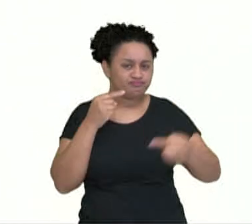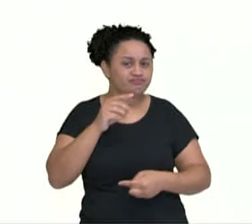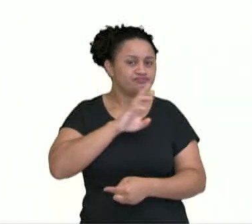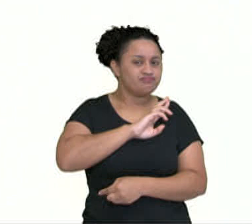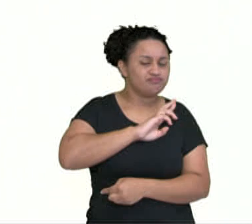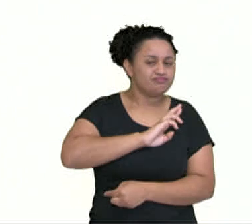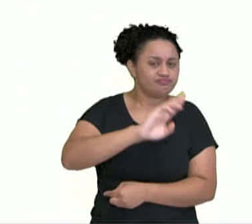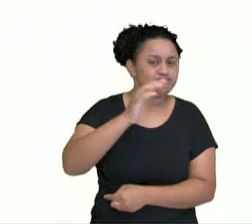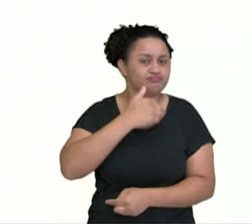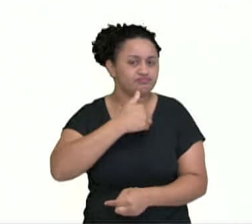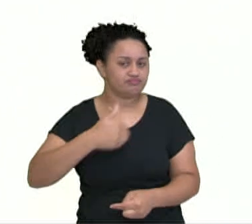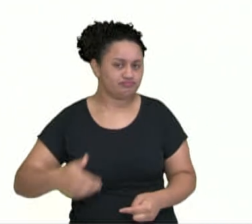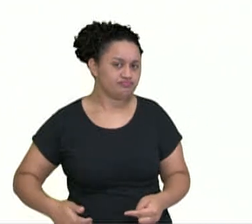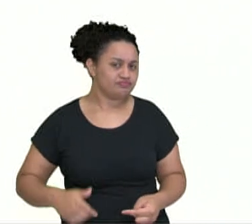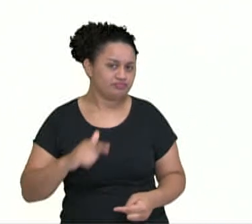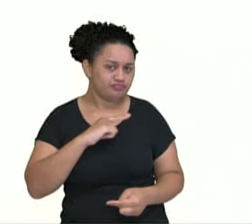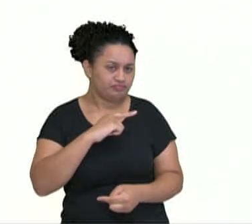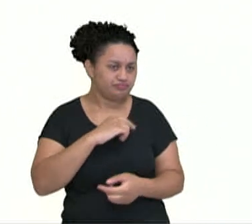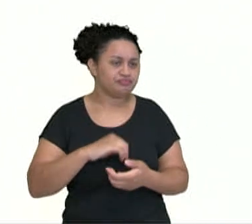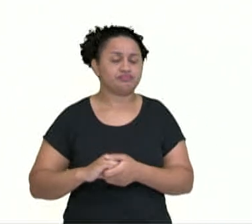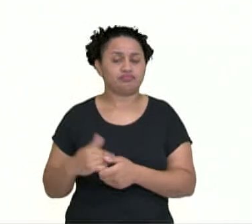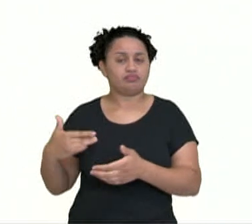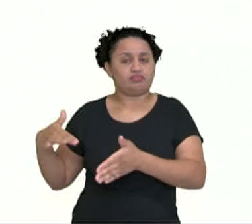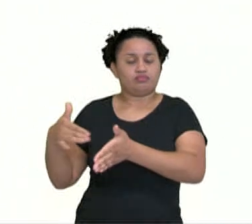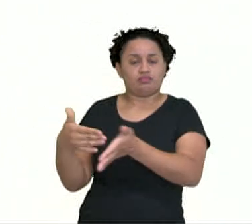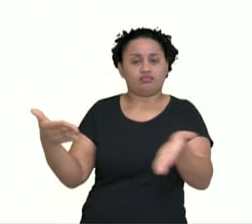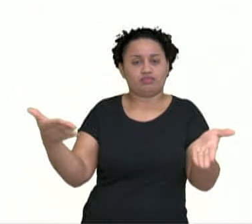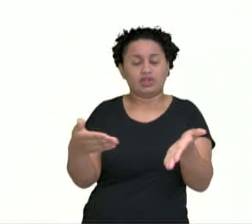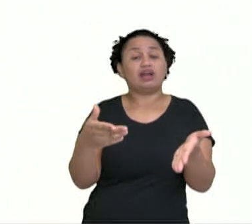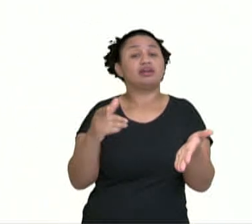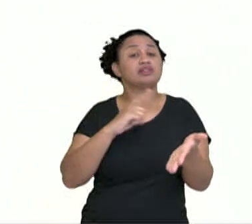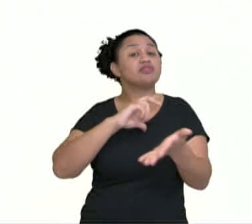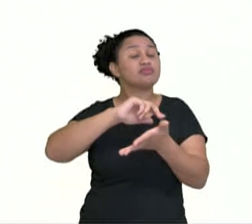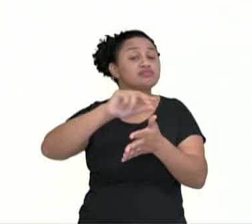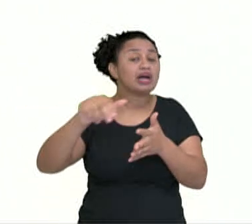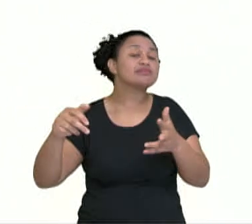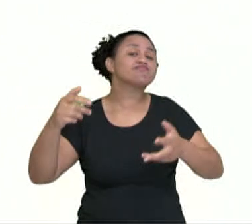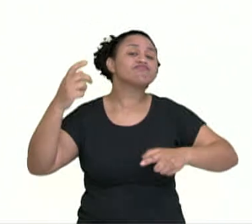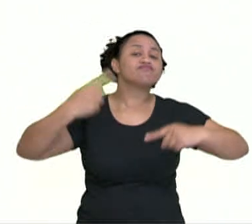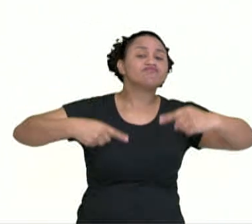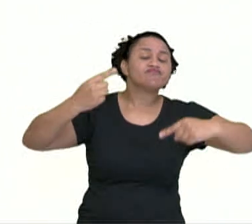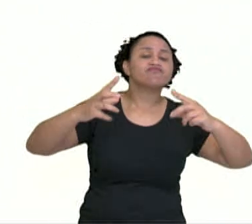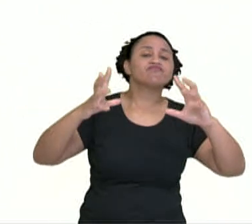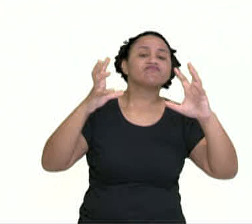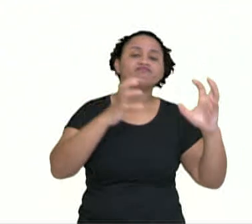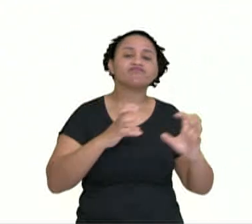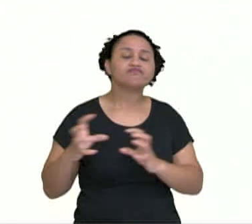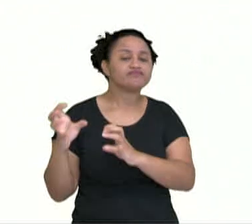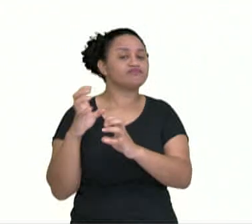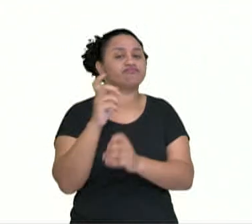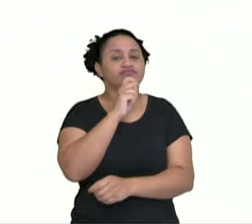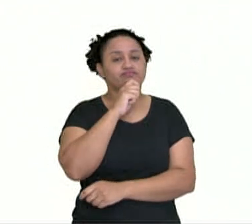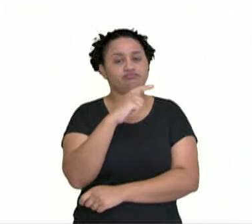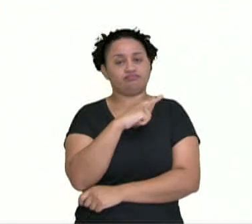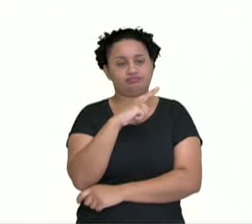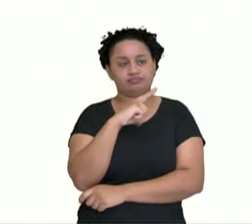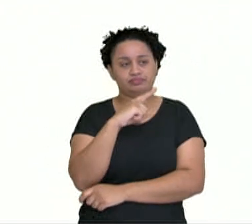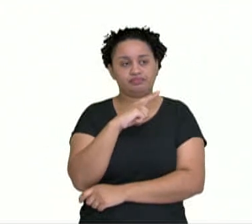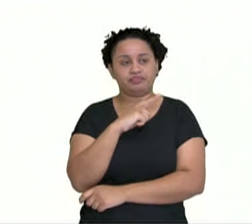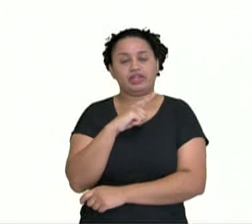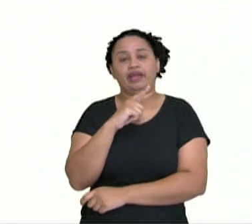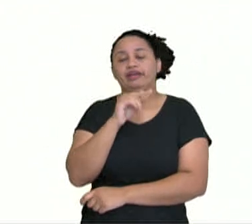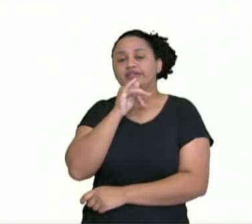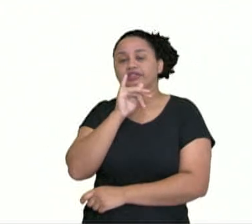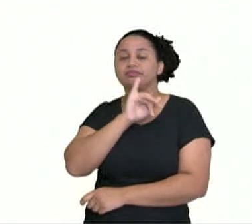os dias atuais, né, vários conflitos envolvendo essa relação ela vem ocorrendo. Na Irlanda, gente, né, do Norte,